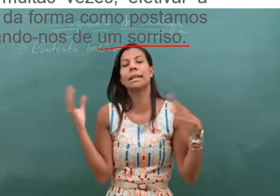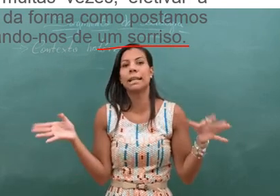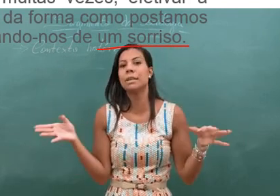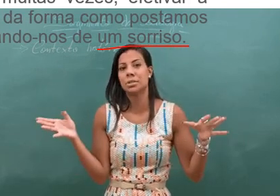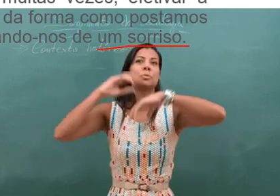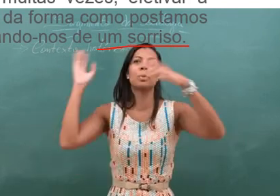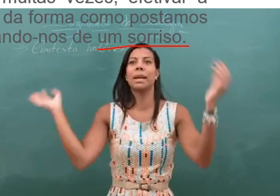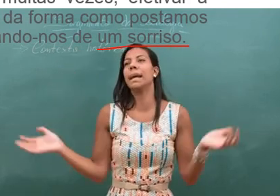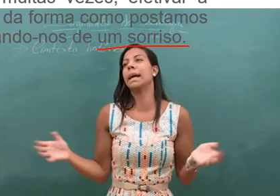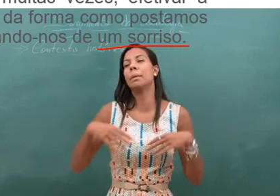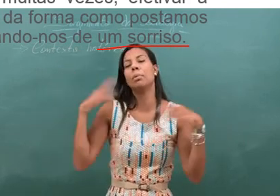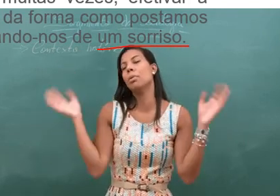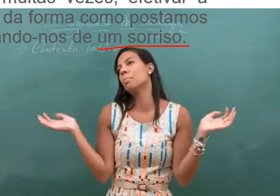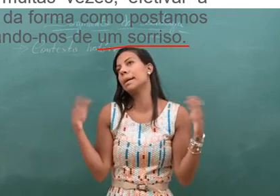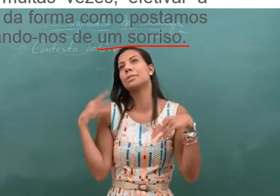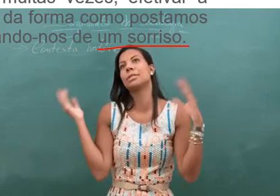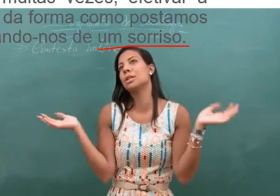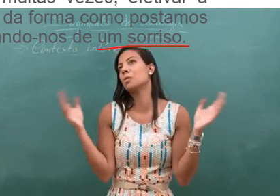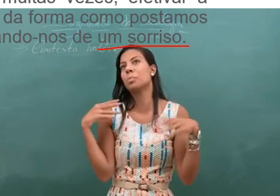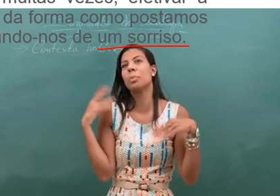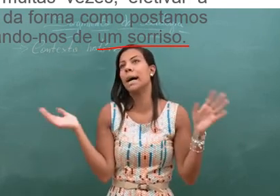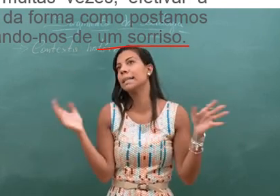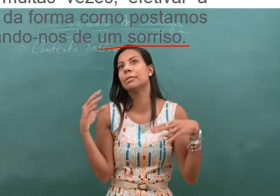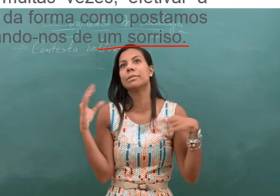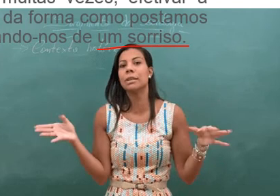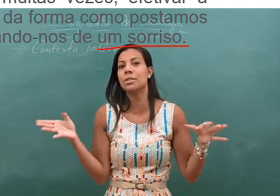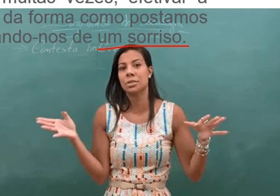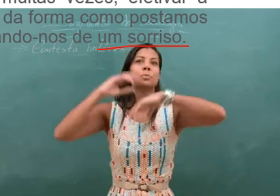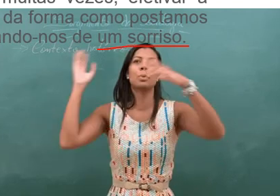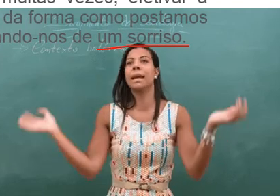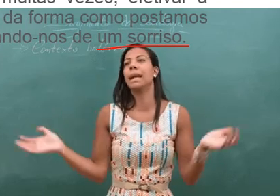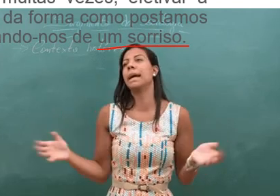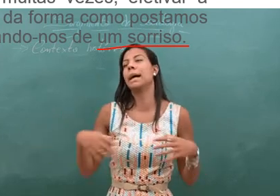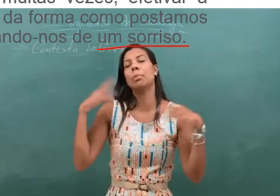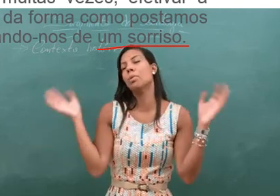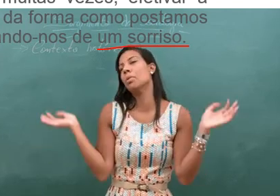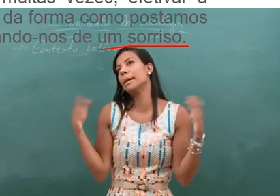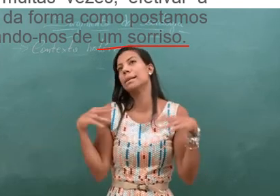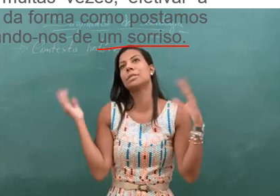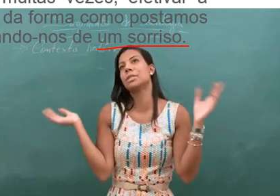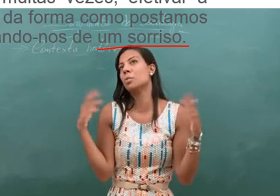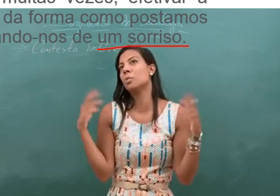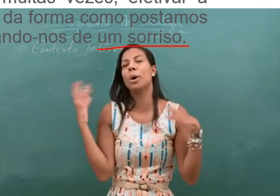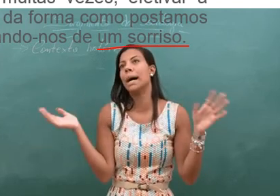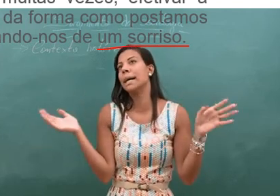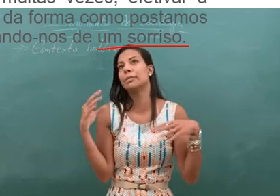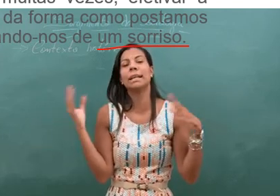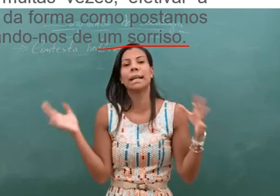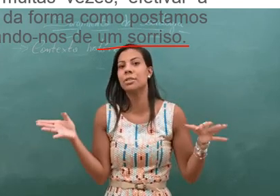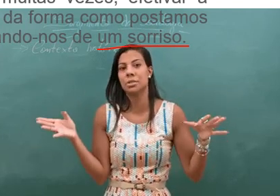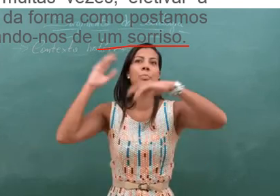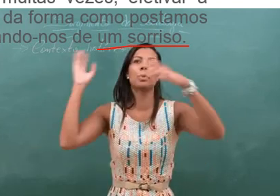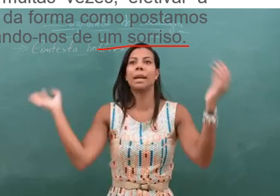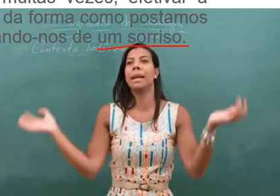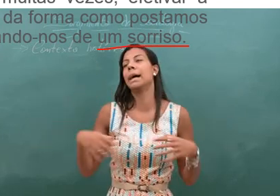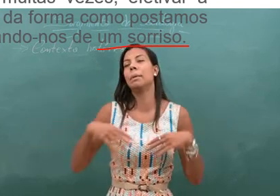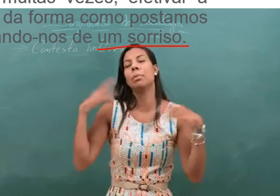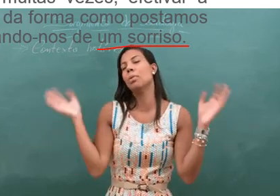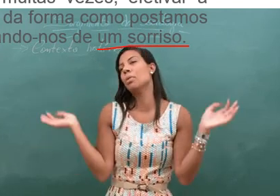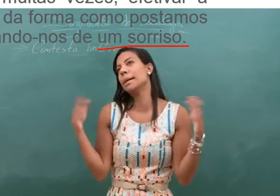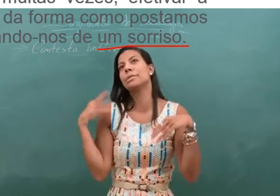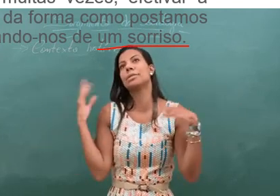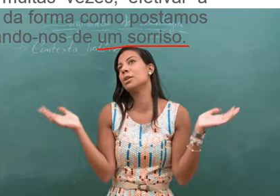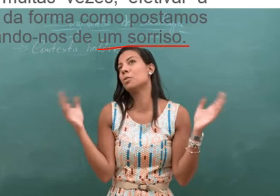comunicar, mesmo que não seja por palavras, tá bom? Tem como nós nos comunicarmos por meio da